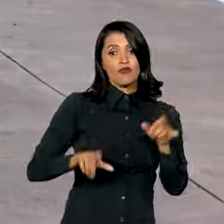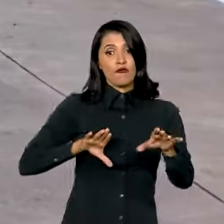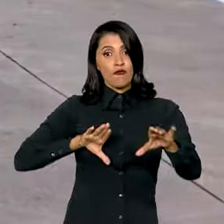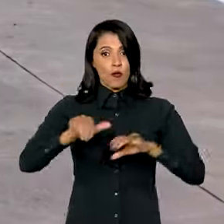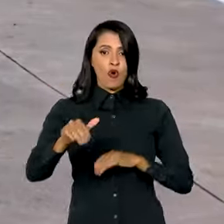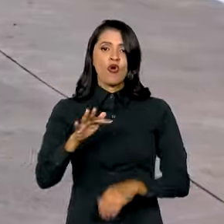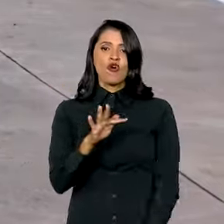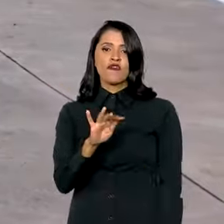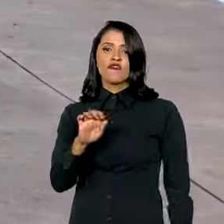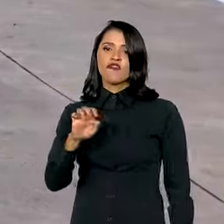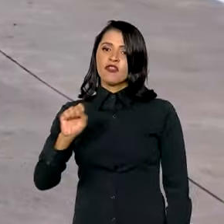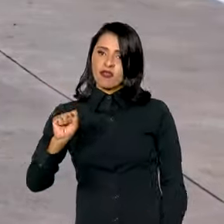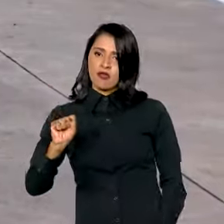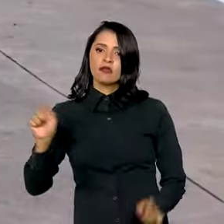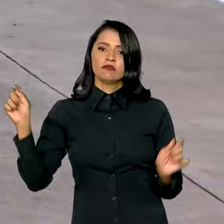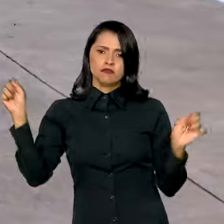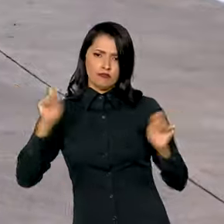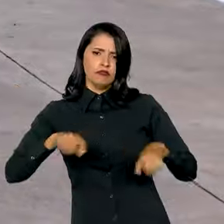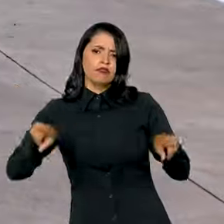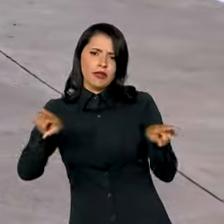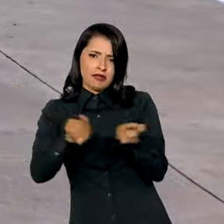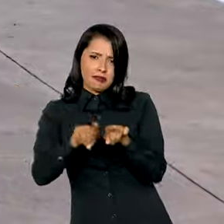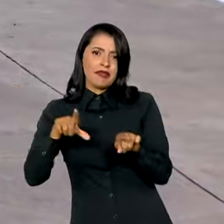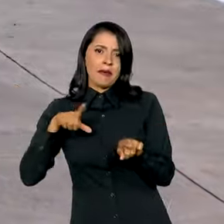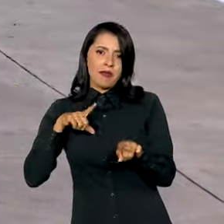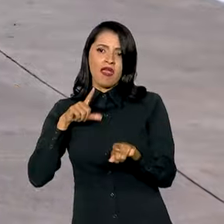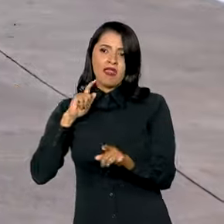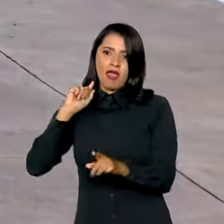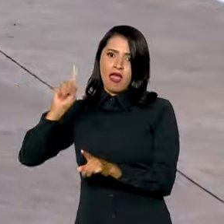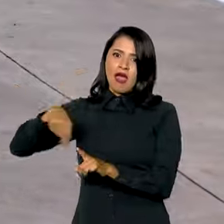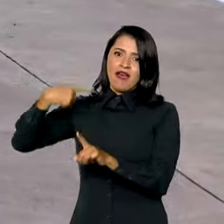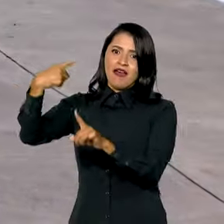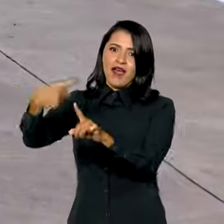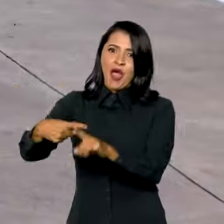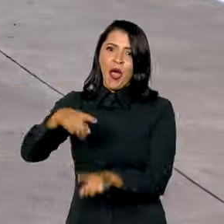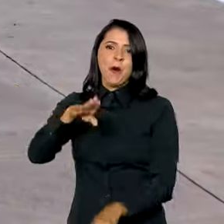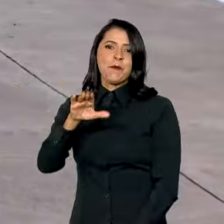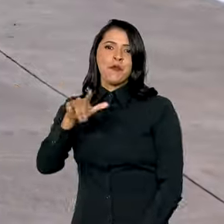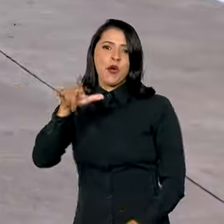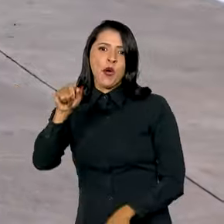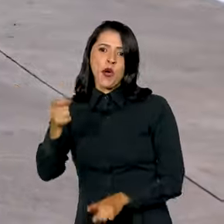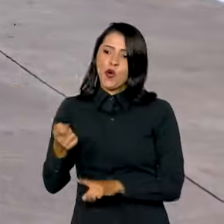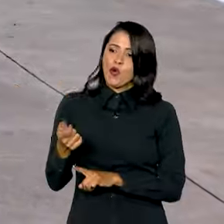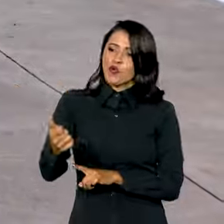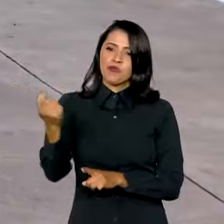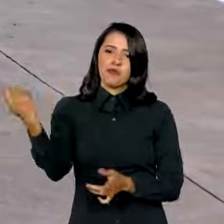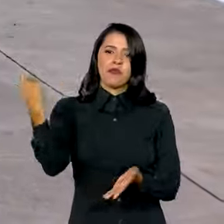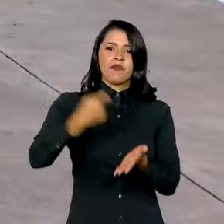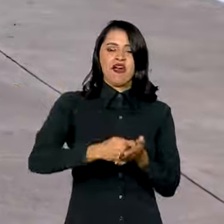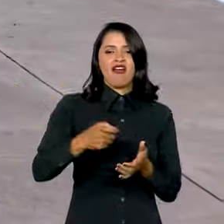o financiamento estudantil, também poderão receber um bônus que vai ajudá-los a quitar a dívida com o programa.